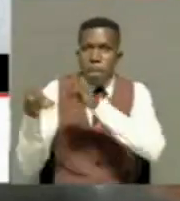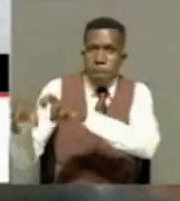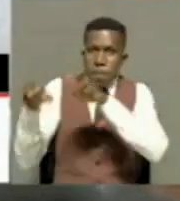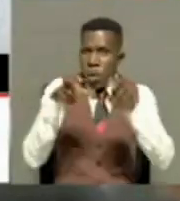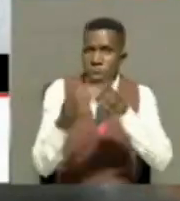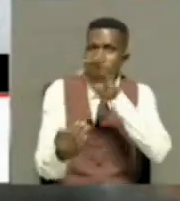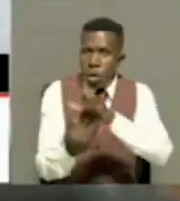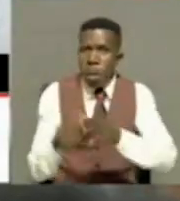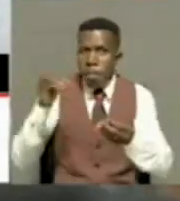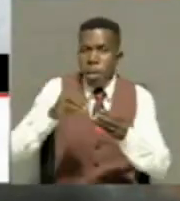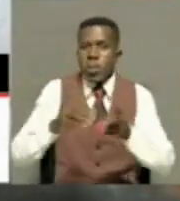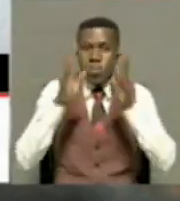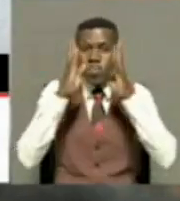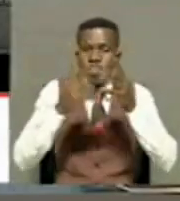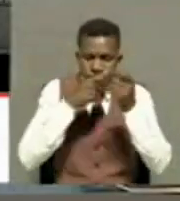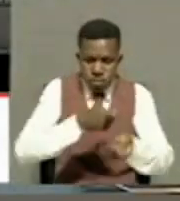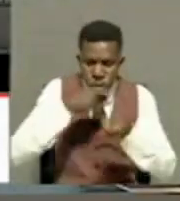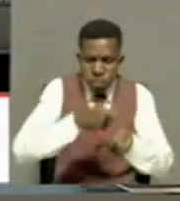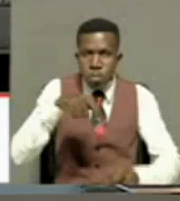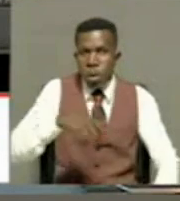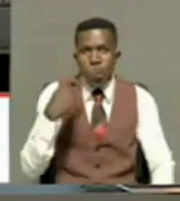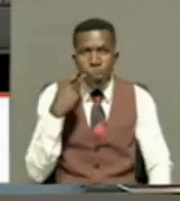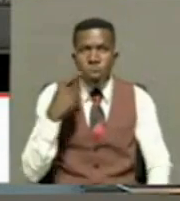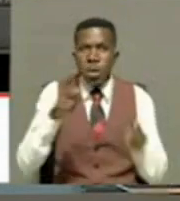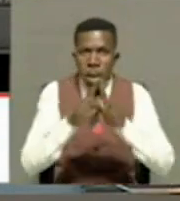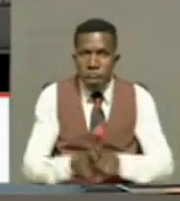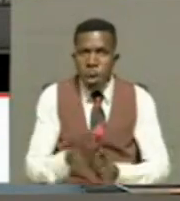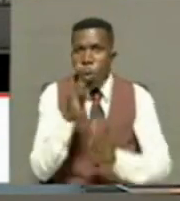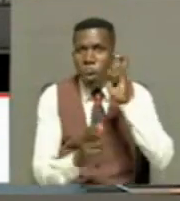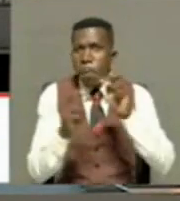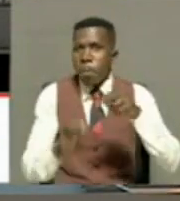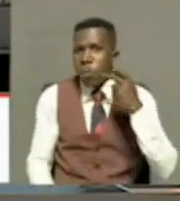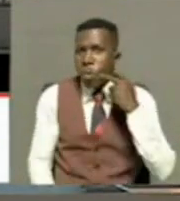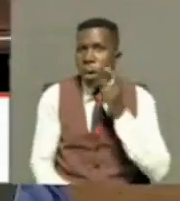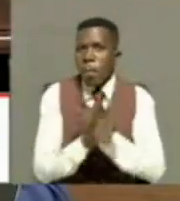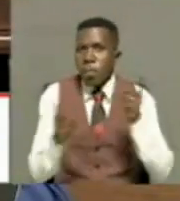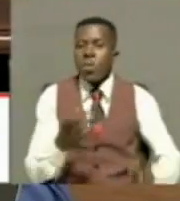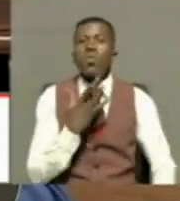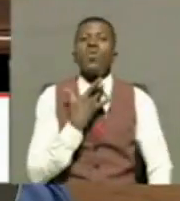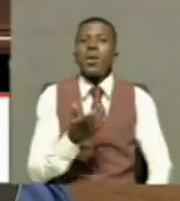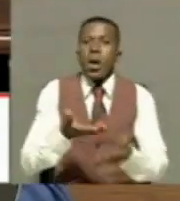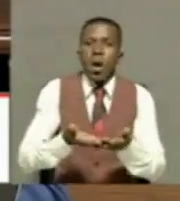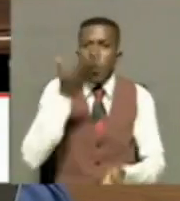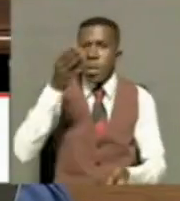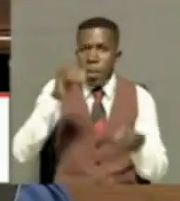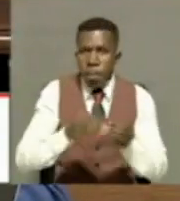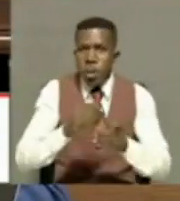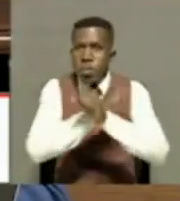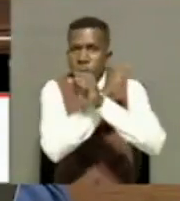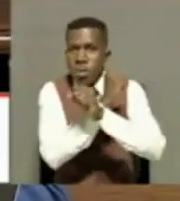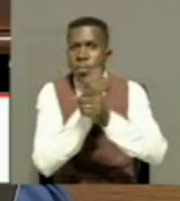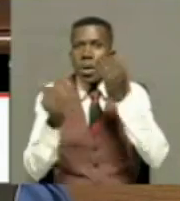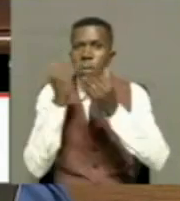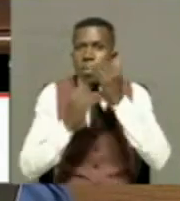aumento e a diversificação das exportações e, correlativamente, o aumento de postos de trabalho e a segurança